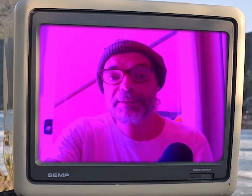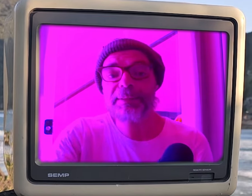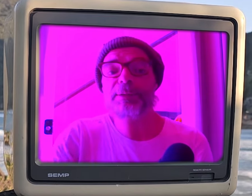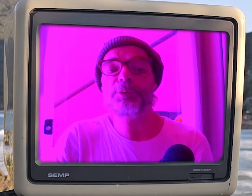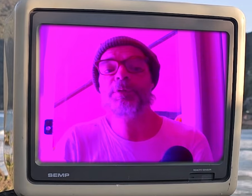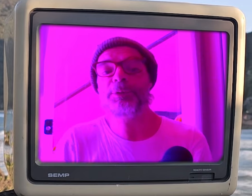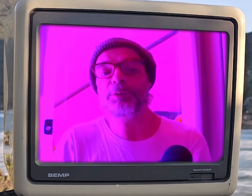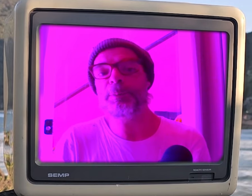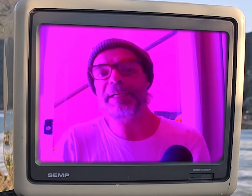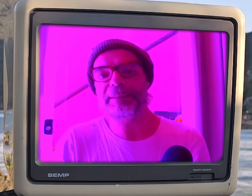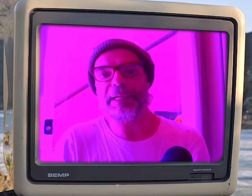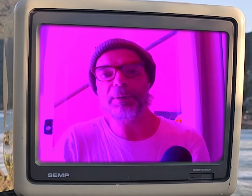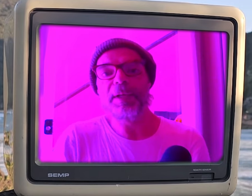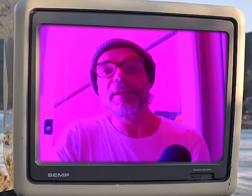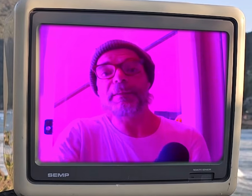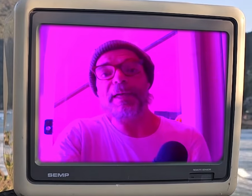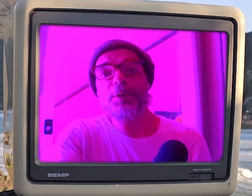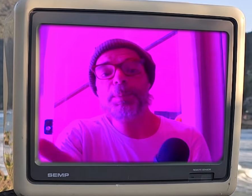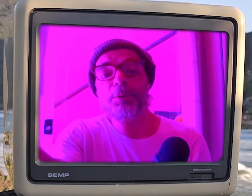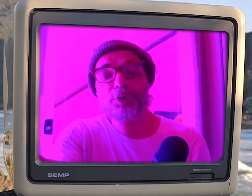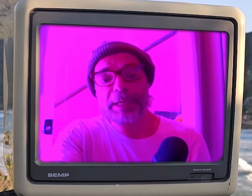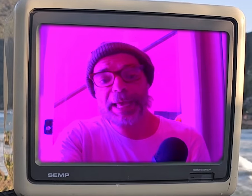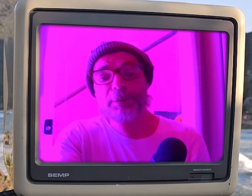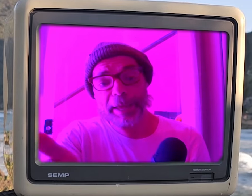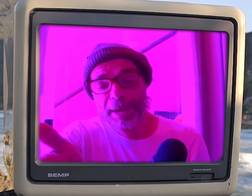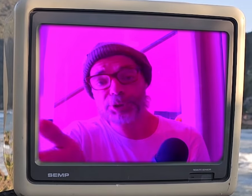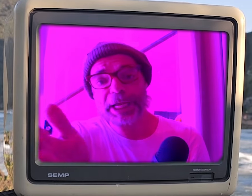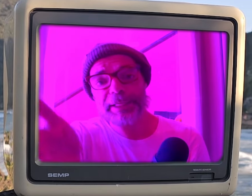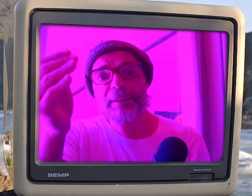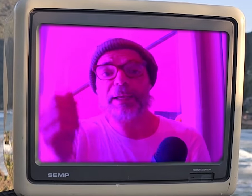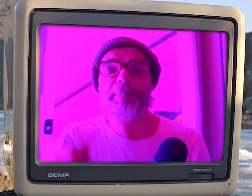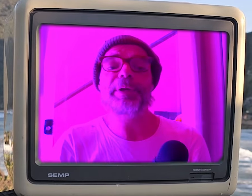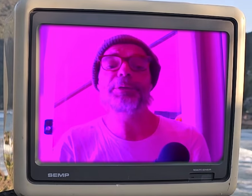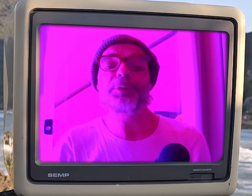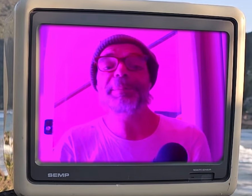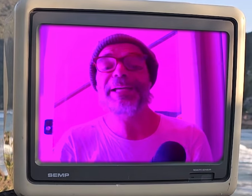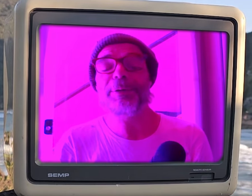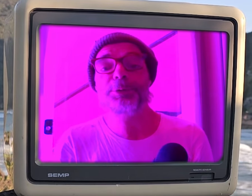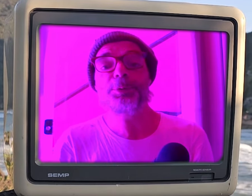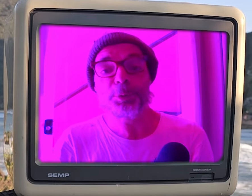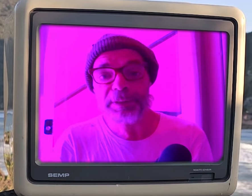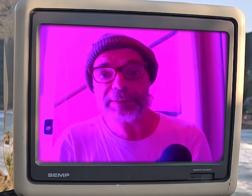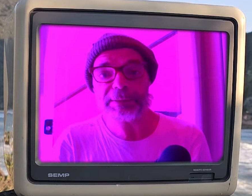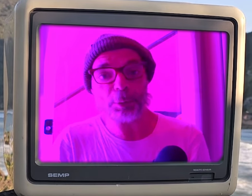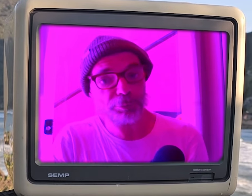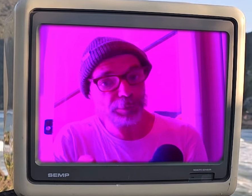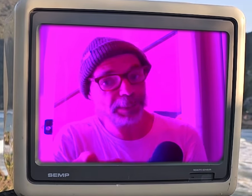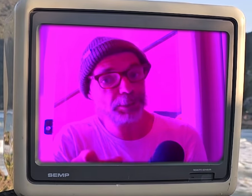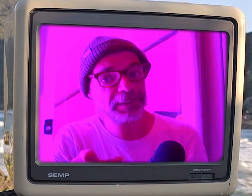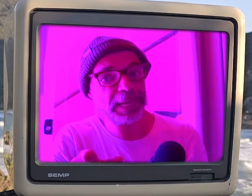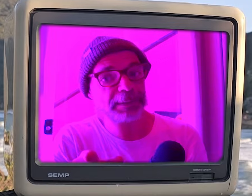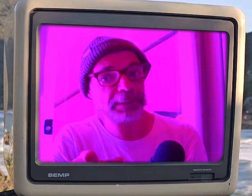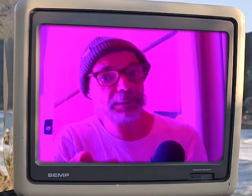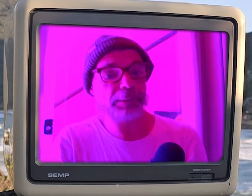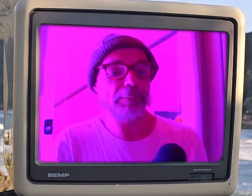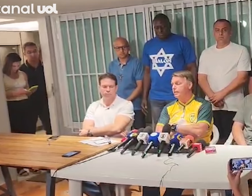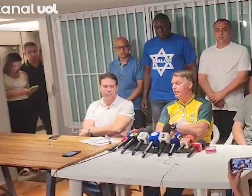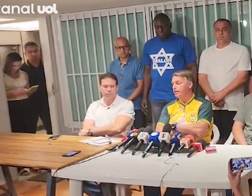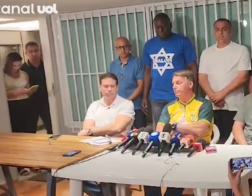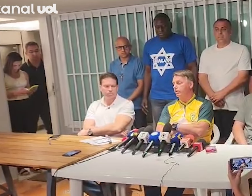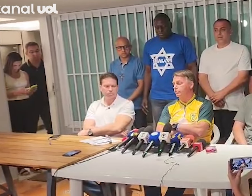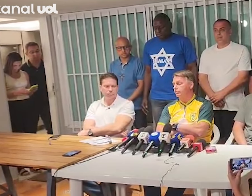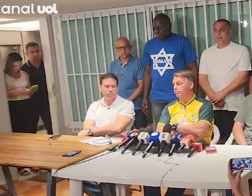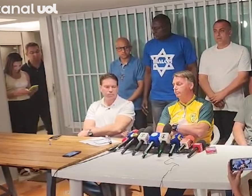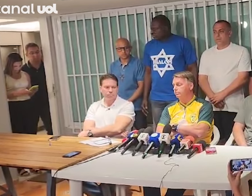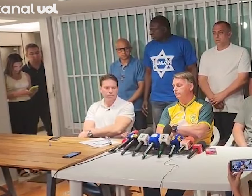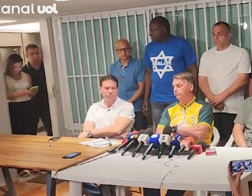ele precisa dos votos do Marçal. Tá aí o Bolsonaro, é o Jair, apoiador maior do Nunes, confirmando a tese.